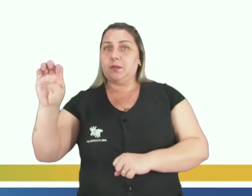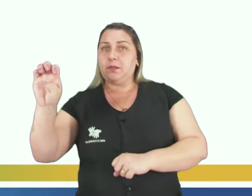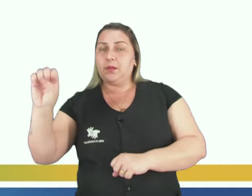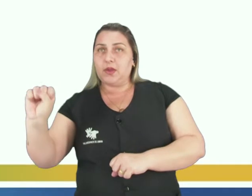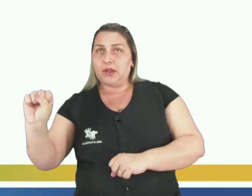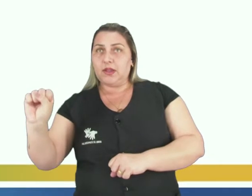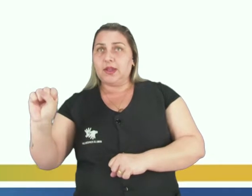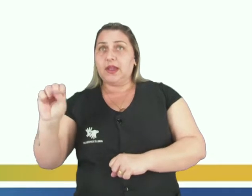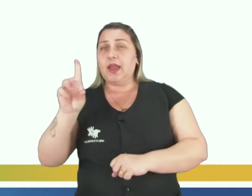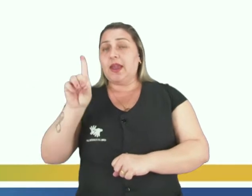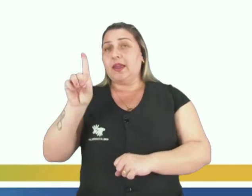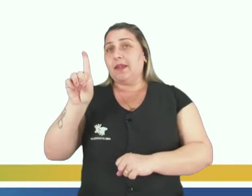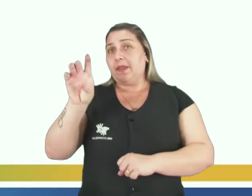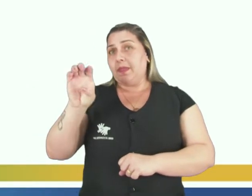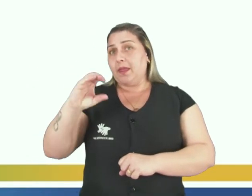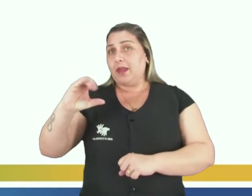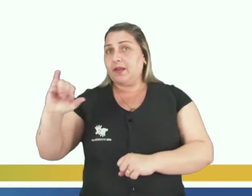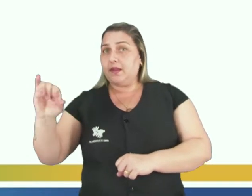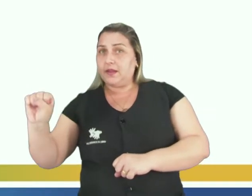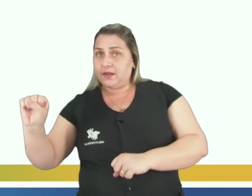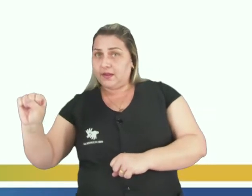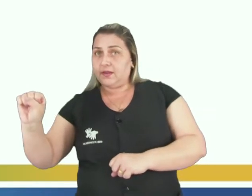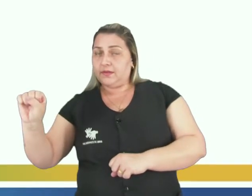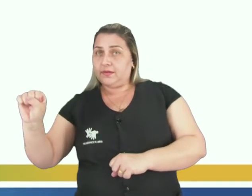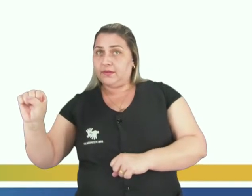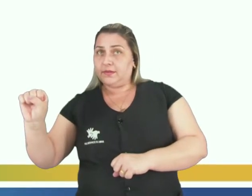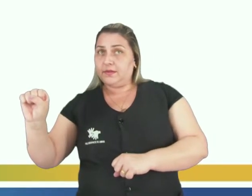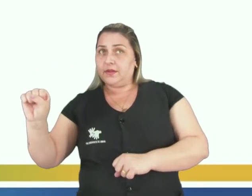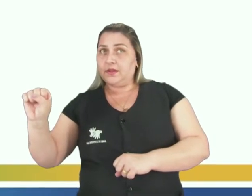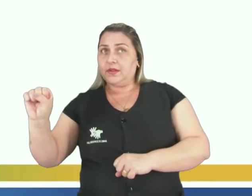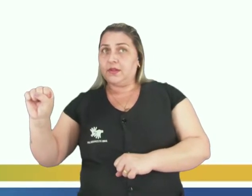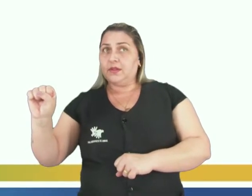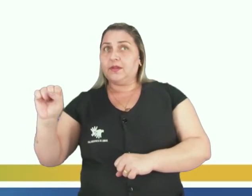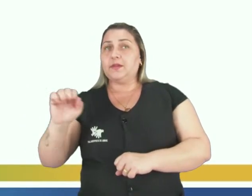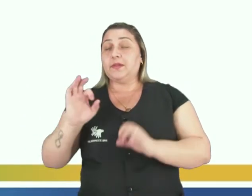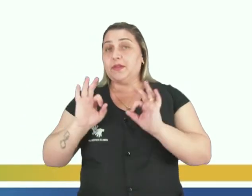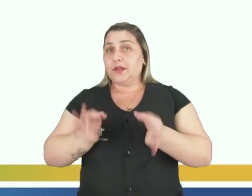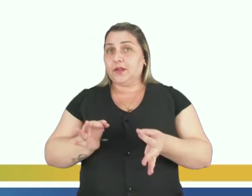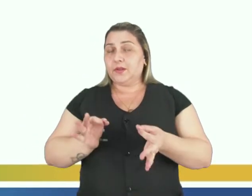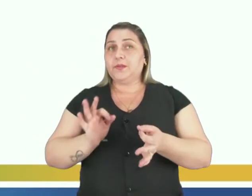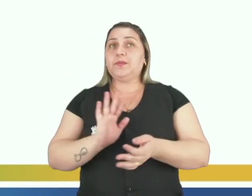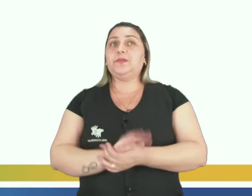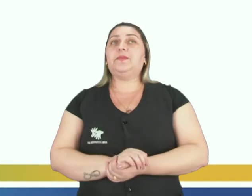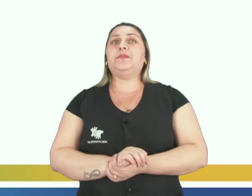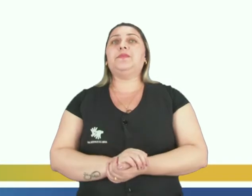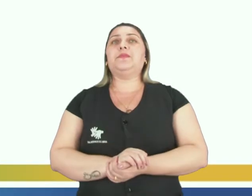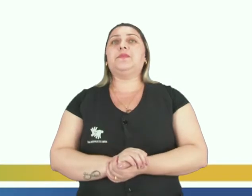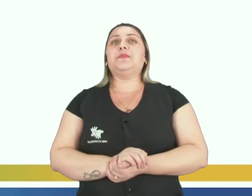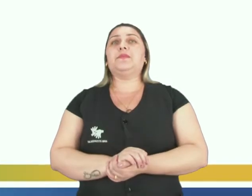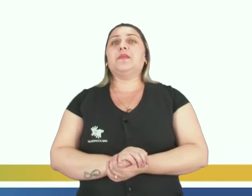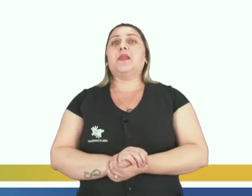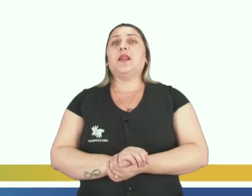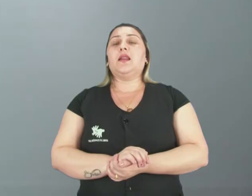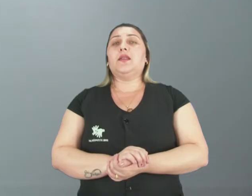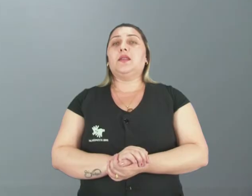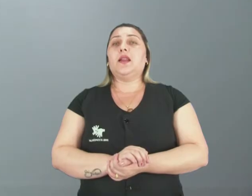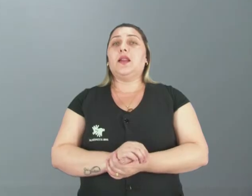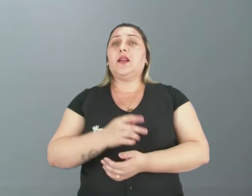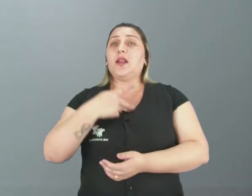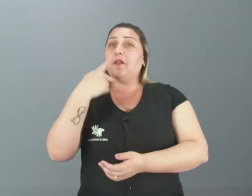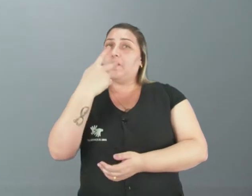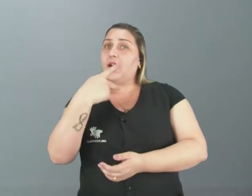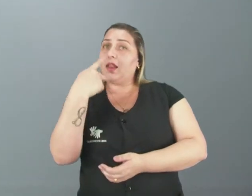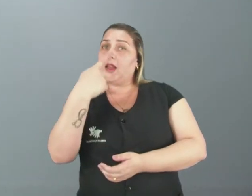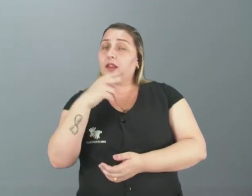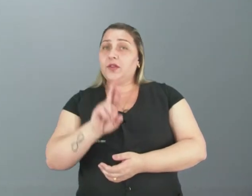que seria tu dices, decimos aí, ó, vos decís, certo? E no campo da pronúncia, nós vamos